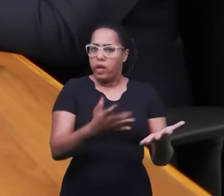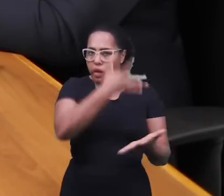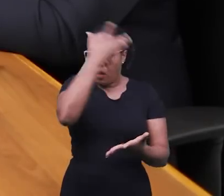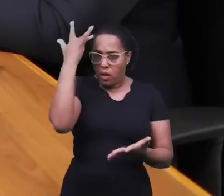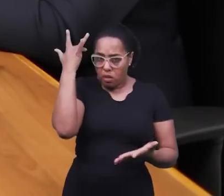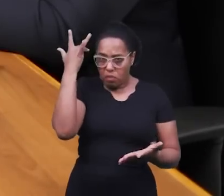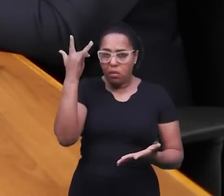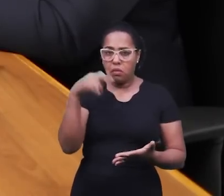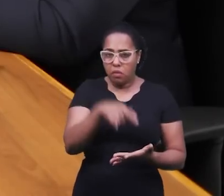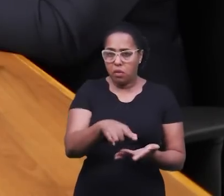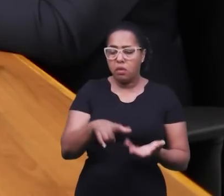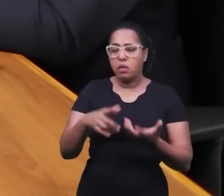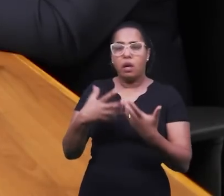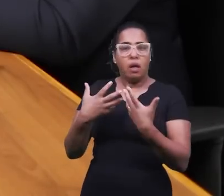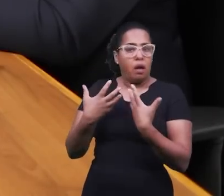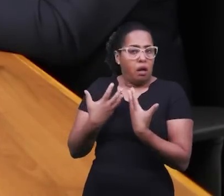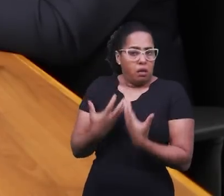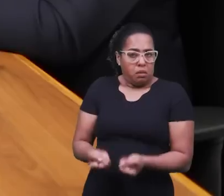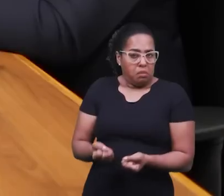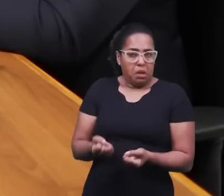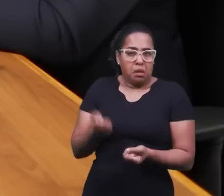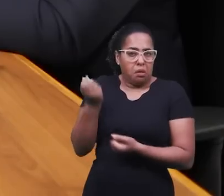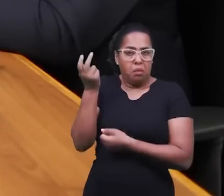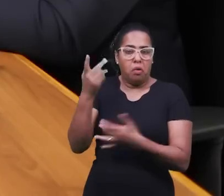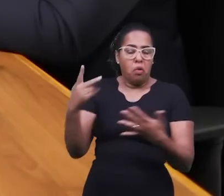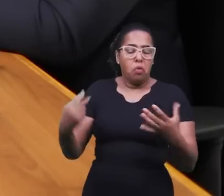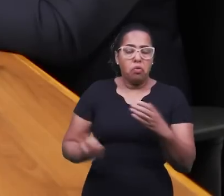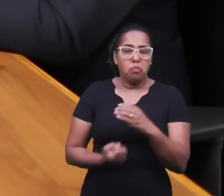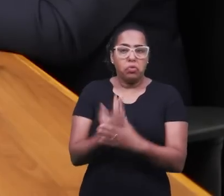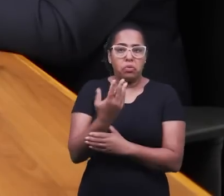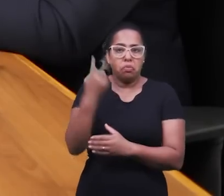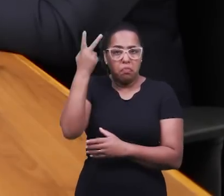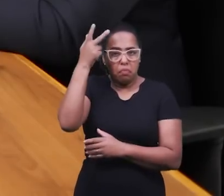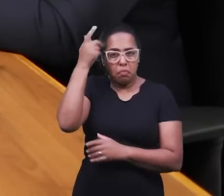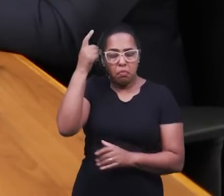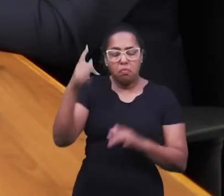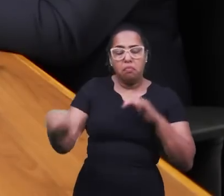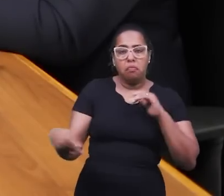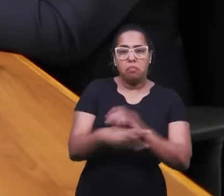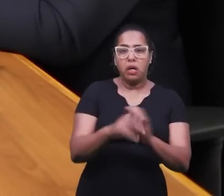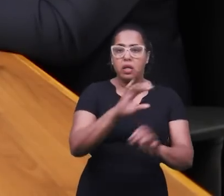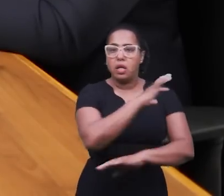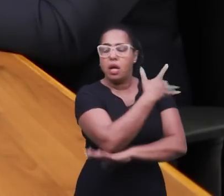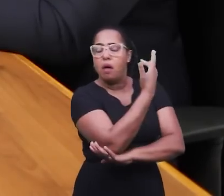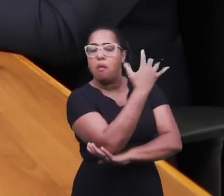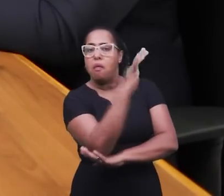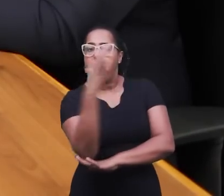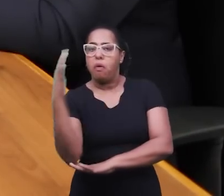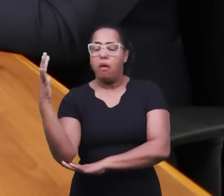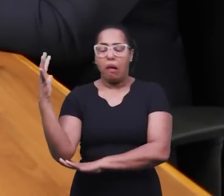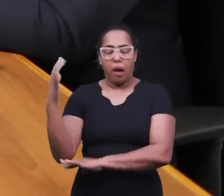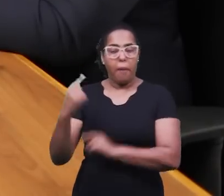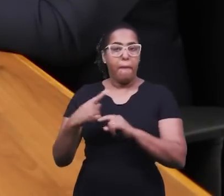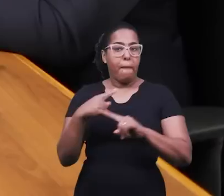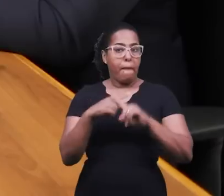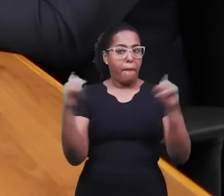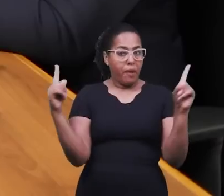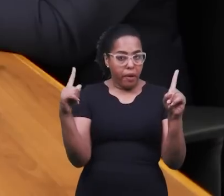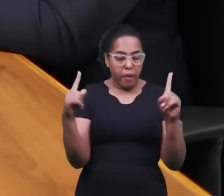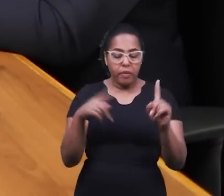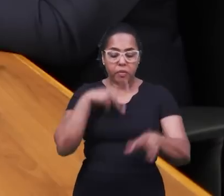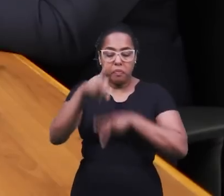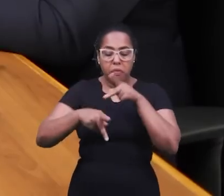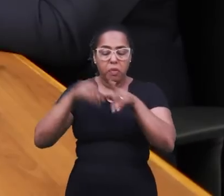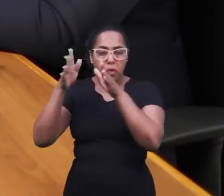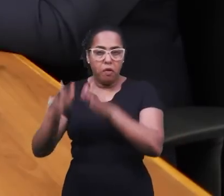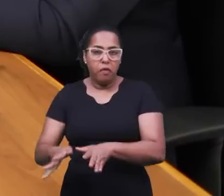que as trombetas eram tocadas, no caso ali era até um instrumento chamado shofar, né, que o shofar era o